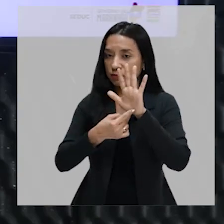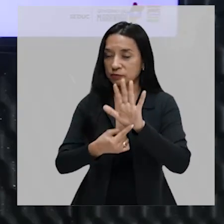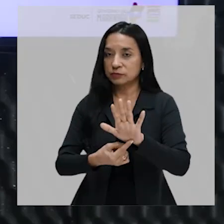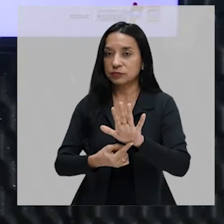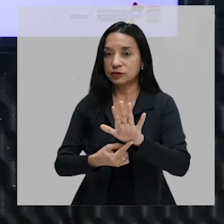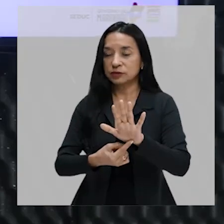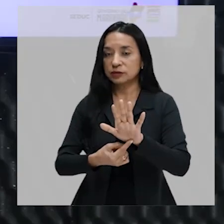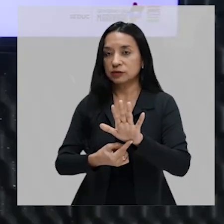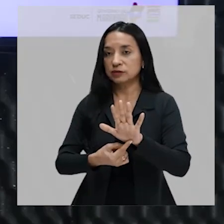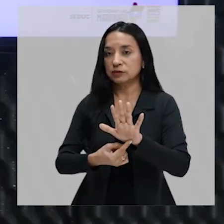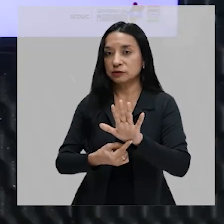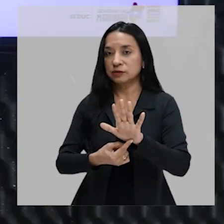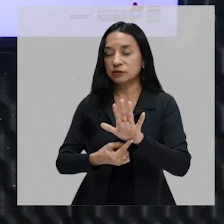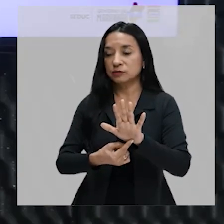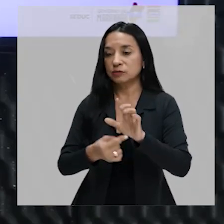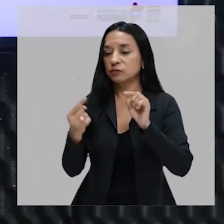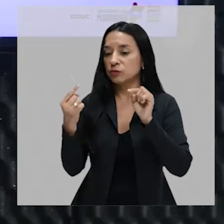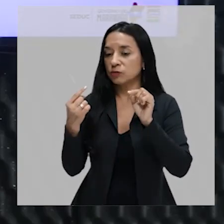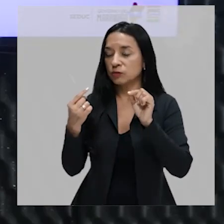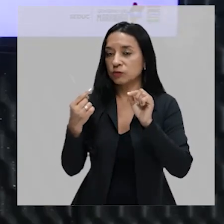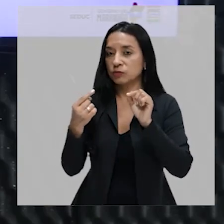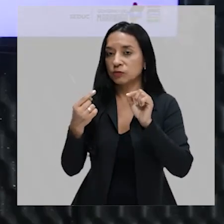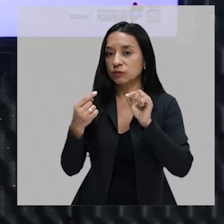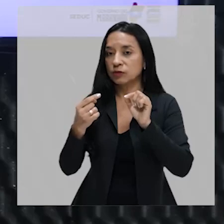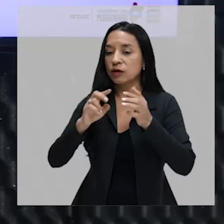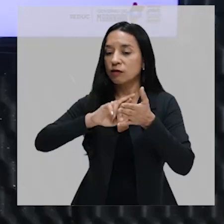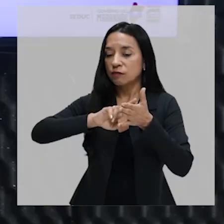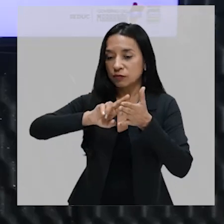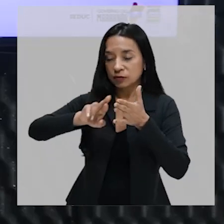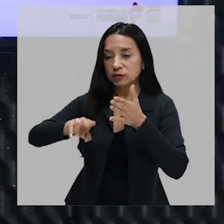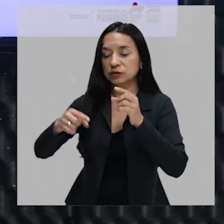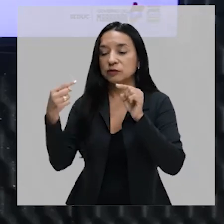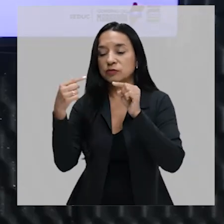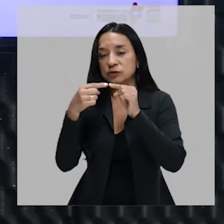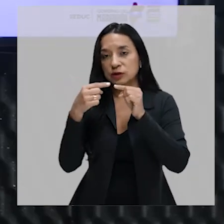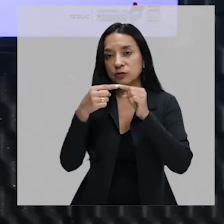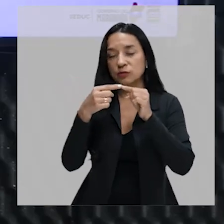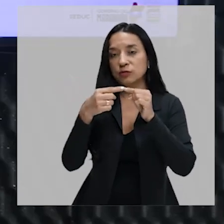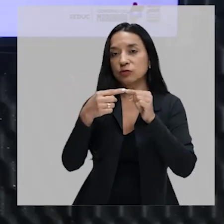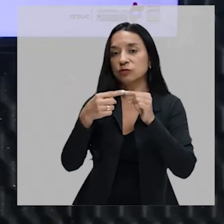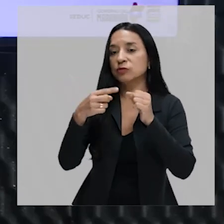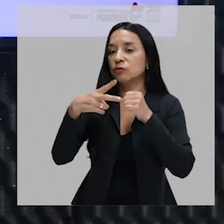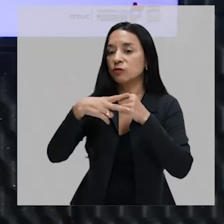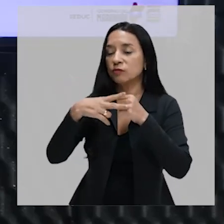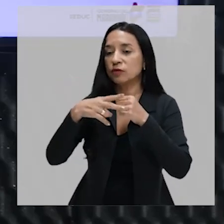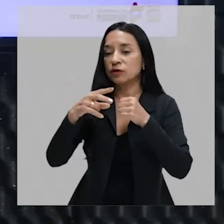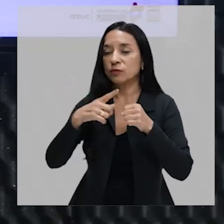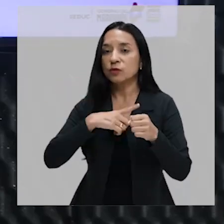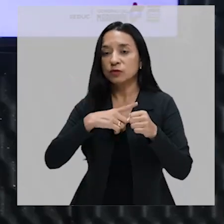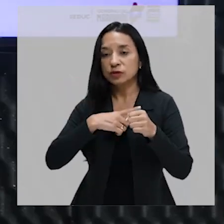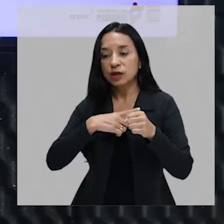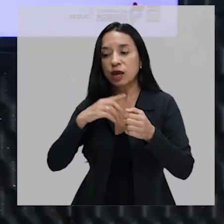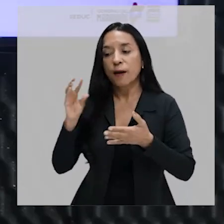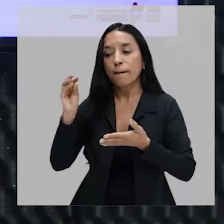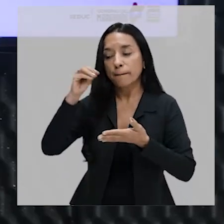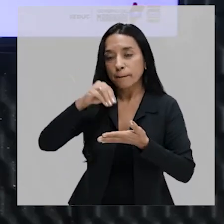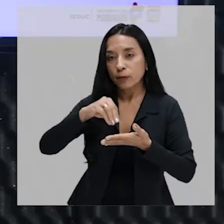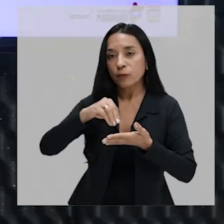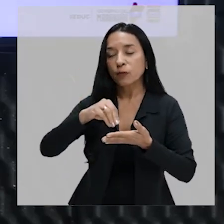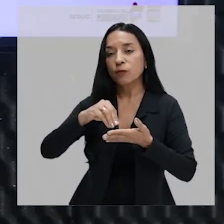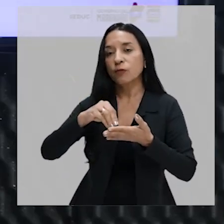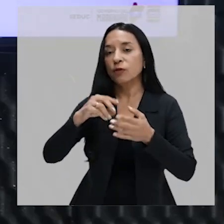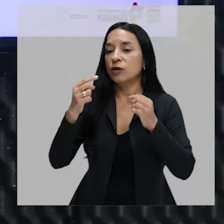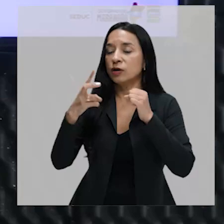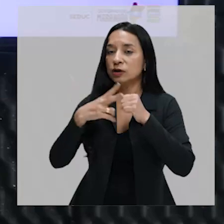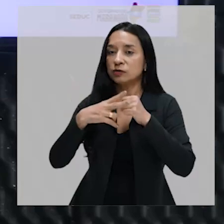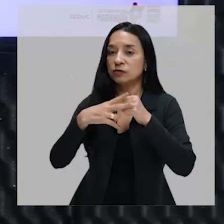apresentam a sua concordância não, gente, a sua variação de acordo com o verbo ter, de acordo com o verbo pôr, de acordo com o verbo